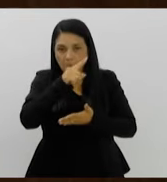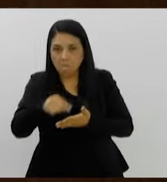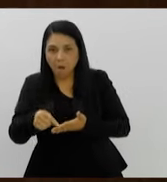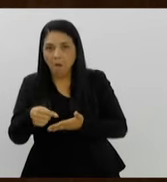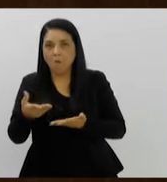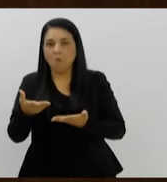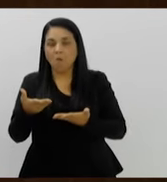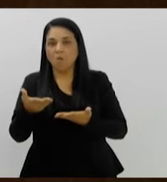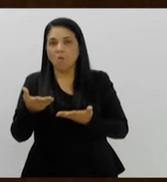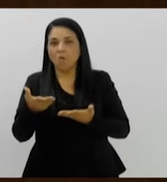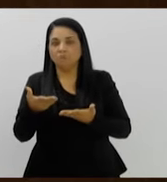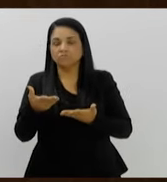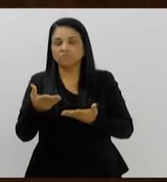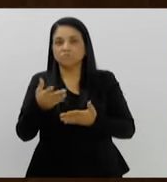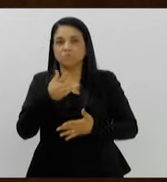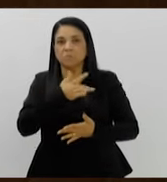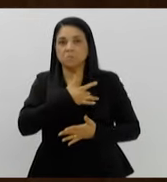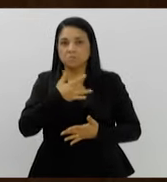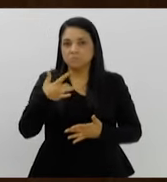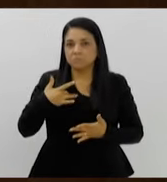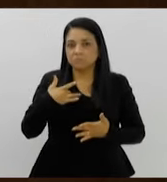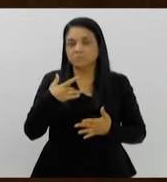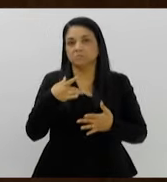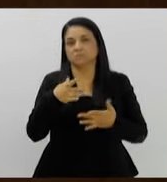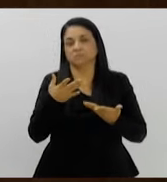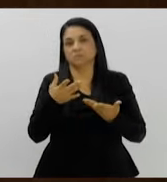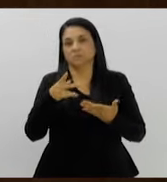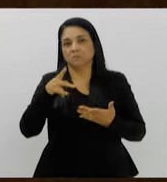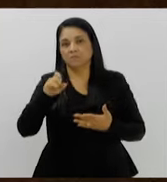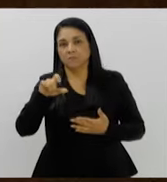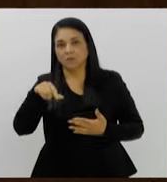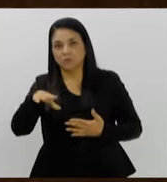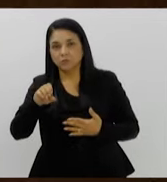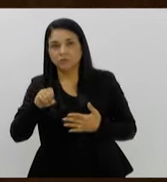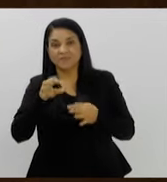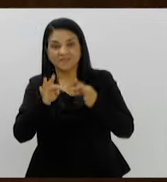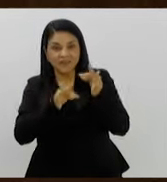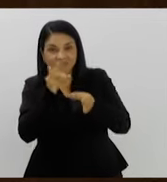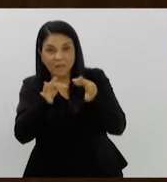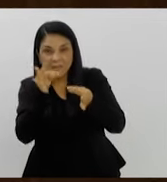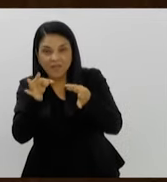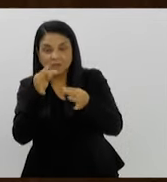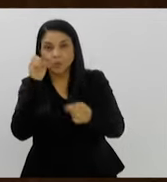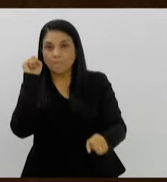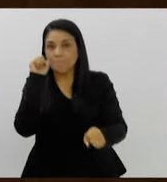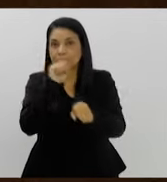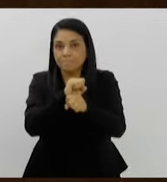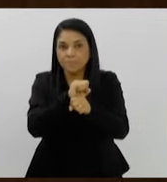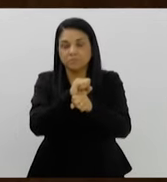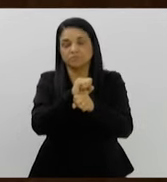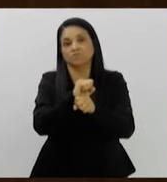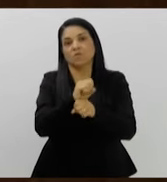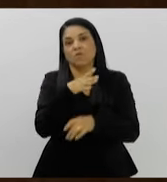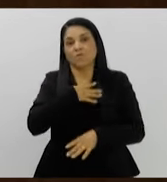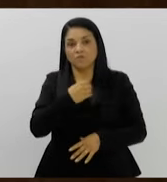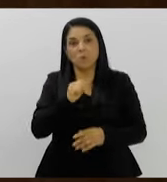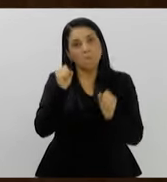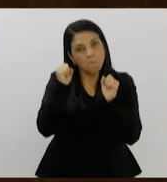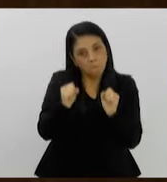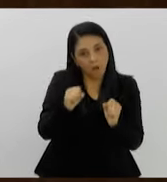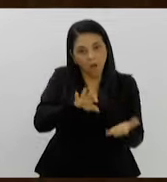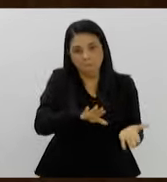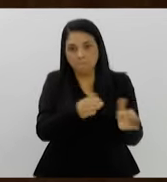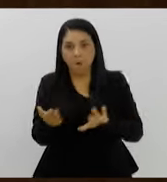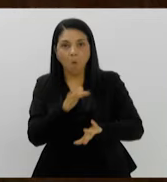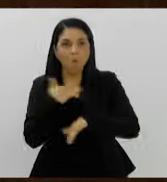tendo a interrupção do tratamento de filhos e filhas que podem morrer Presidente Isto é um fato Isto